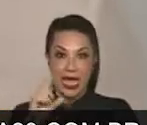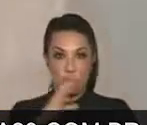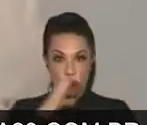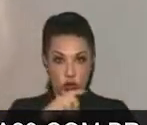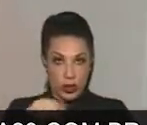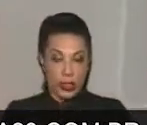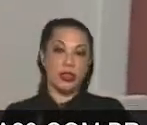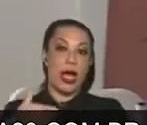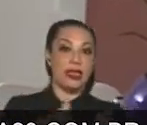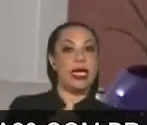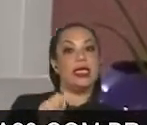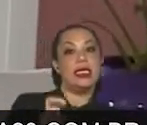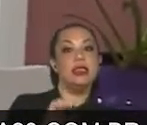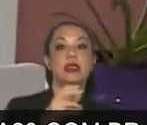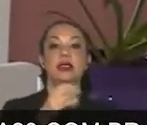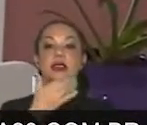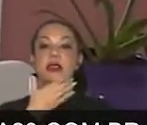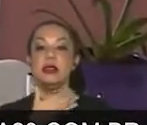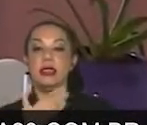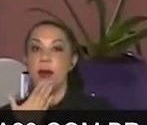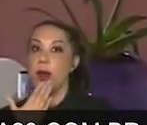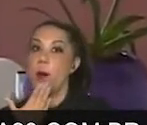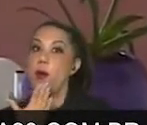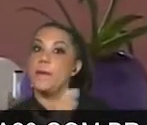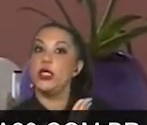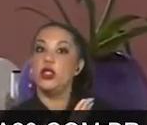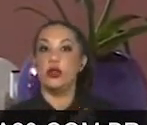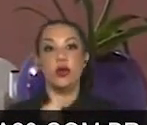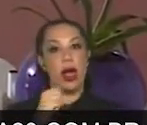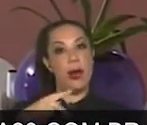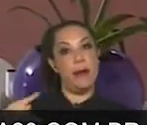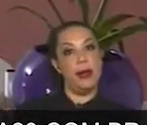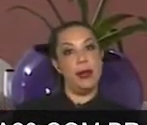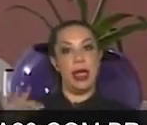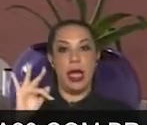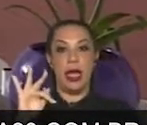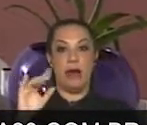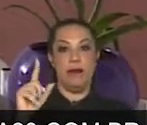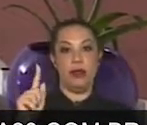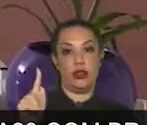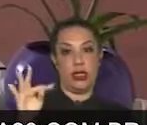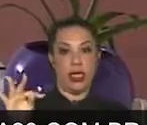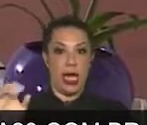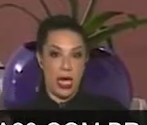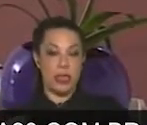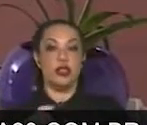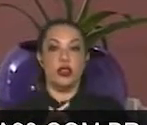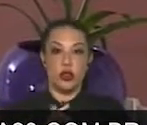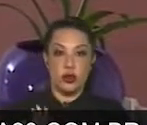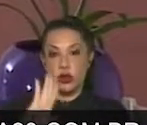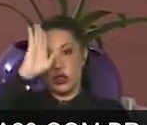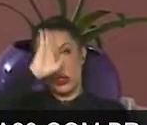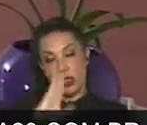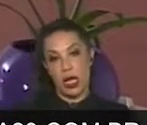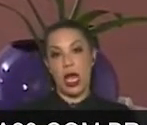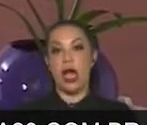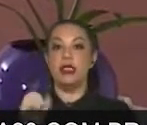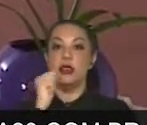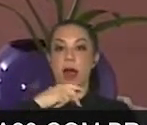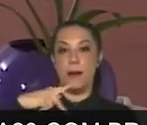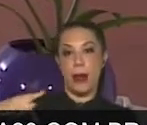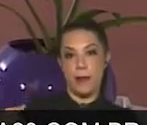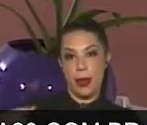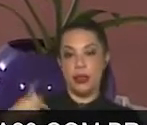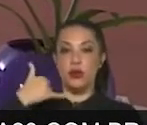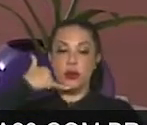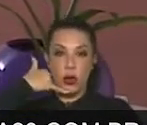dia 15 de dezembro para fazer a solicitação no aplicativo FGTS, disponível de graça nas lojas de